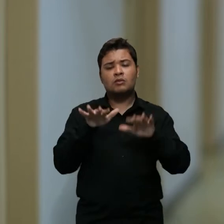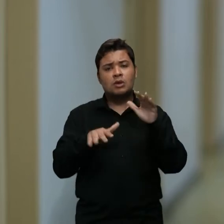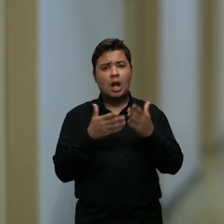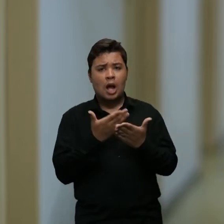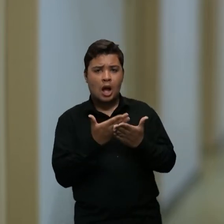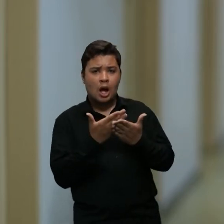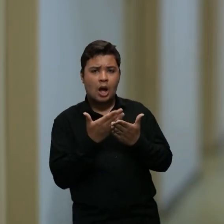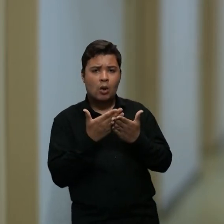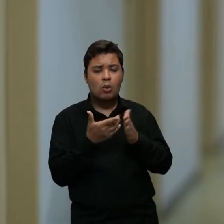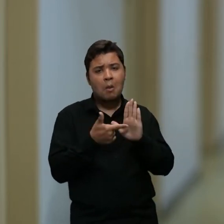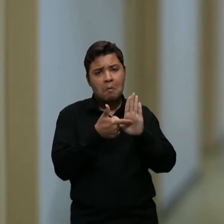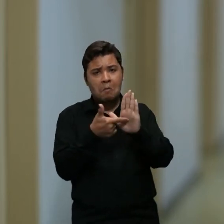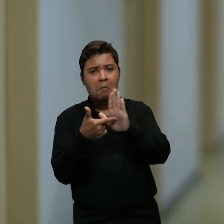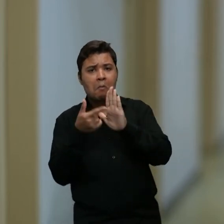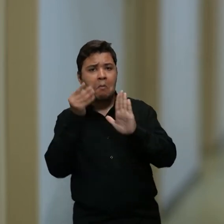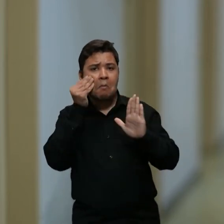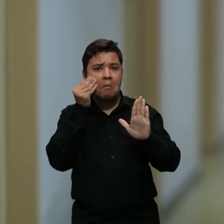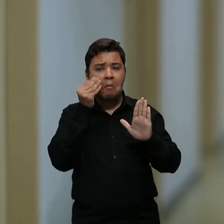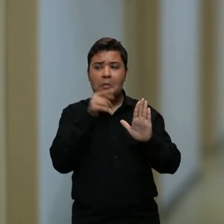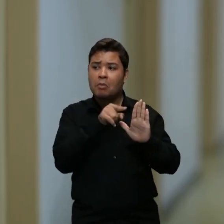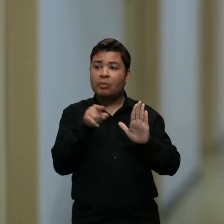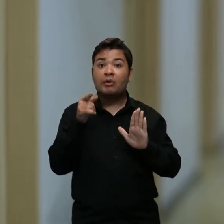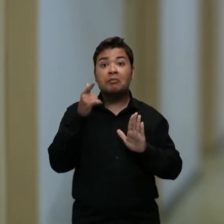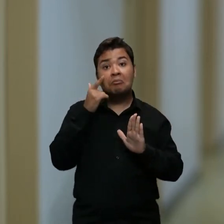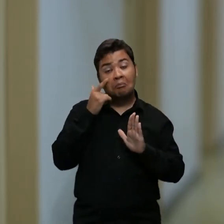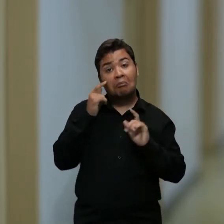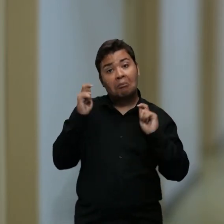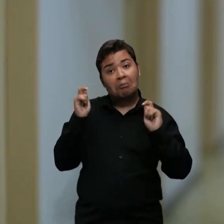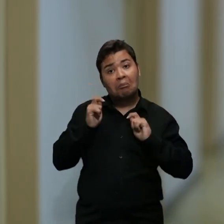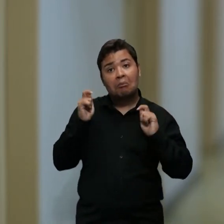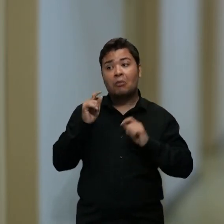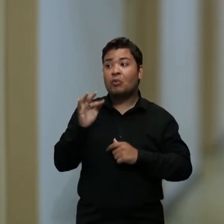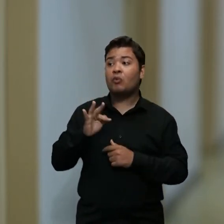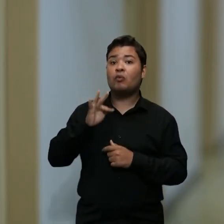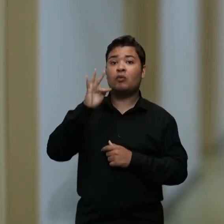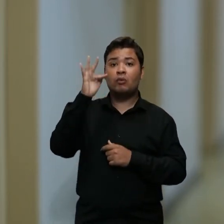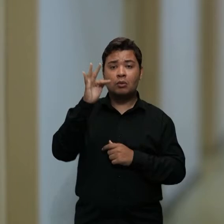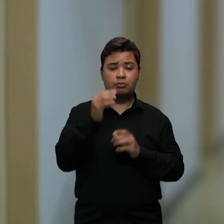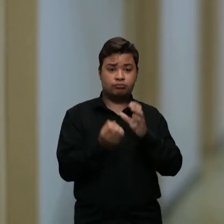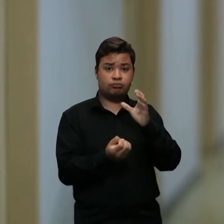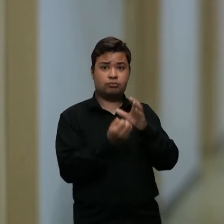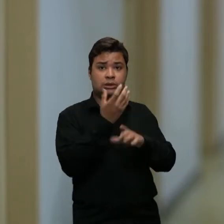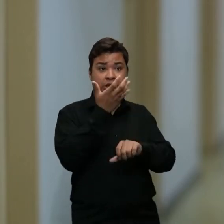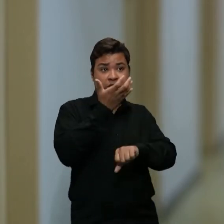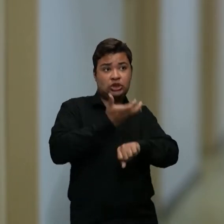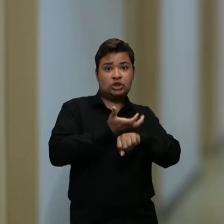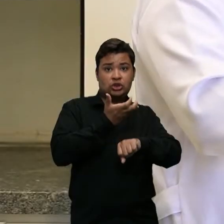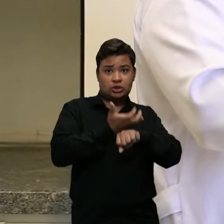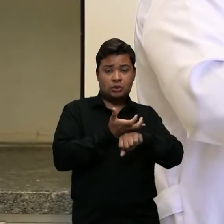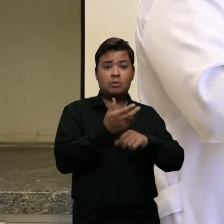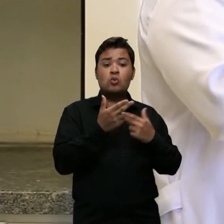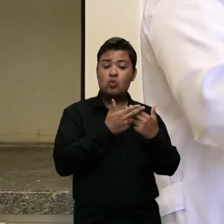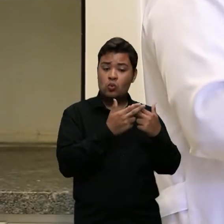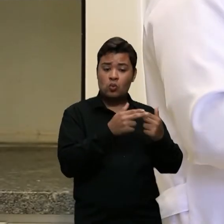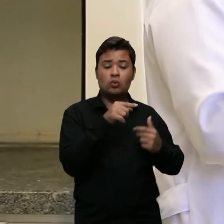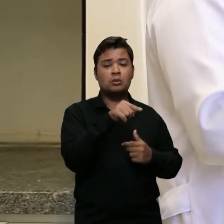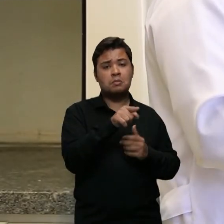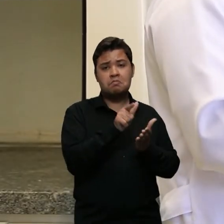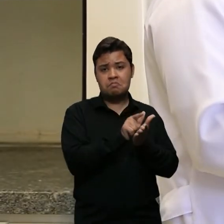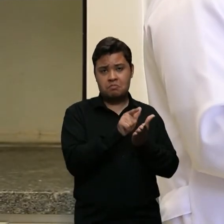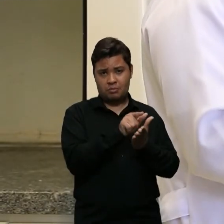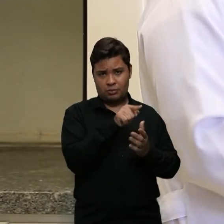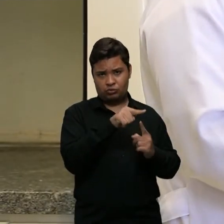demonstrativa, a gente espera no futuro muito próximo criar uma disciplina totalmente com esses sensores. A pesquisa